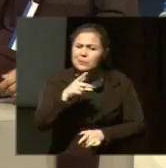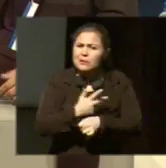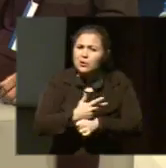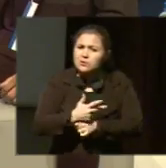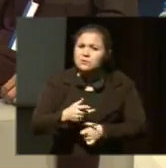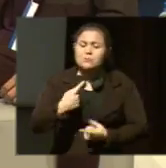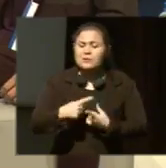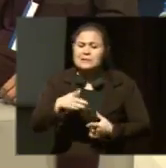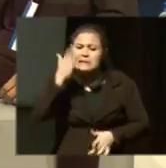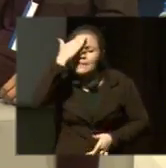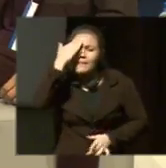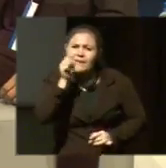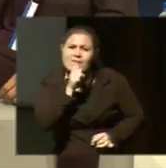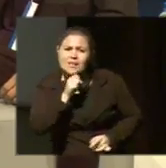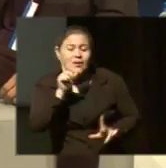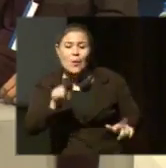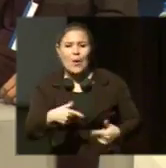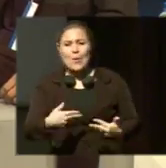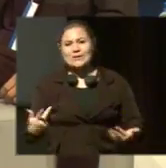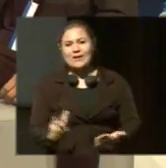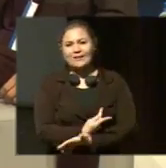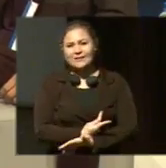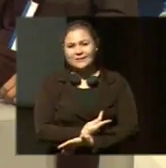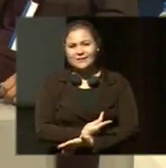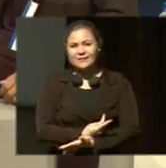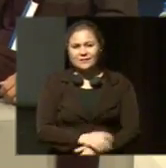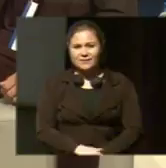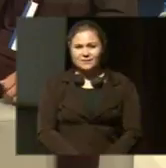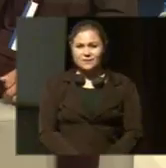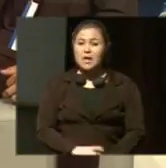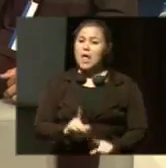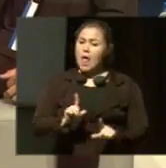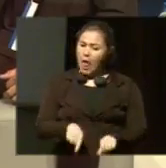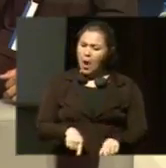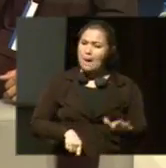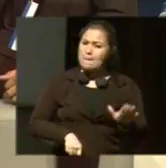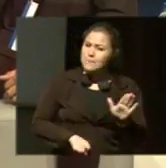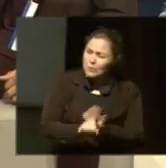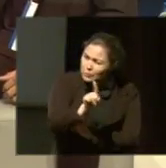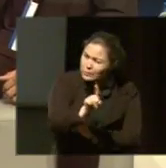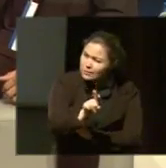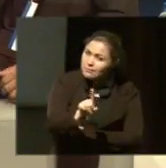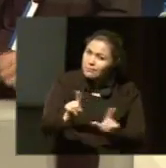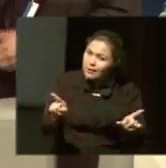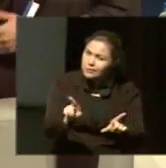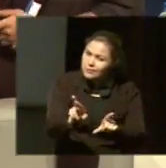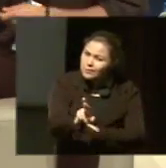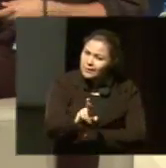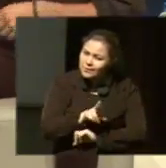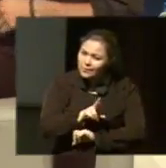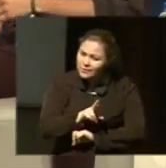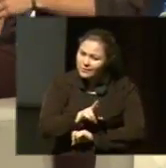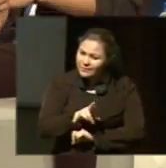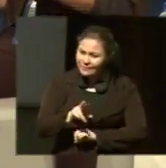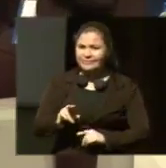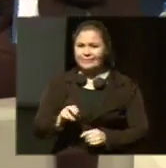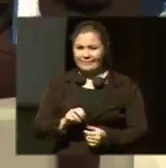que envelhecer não é uma coisa errada? É uma pergunta e é uma resposta.